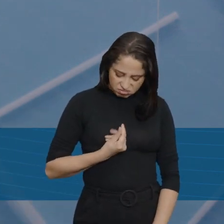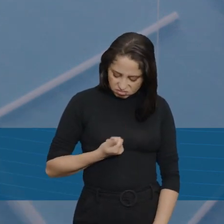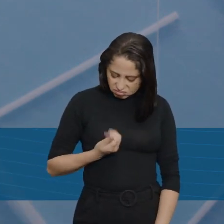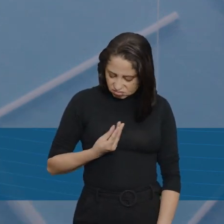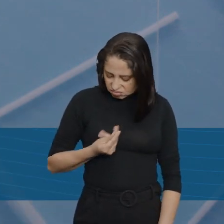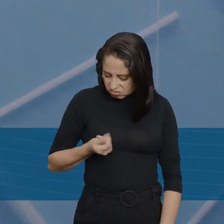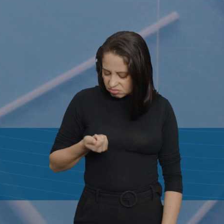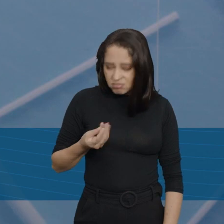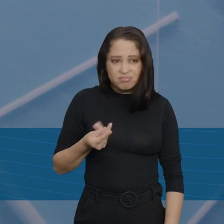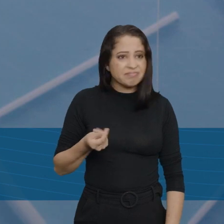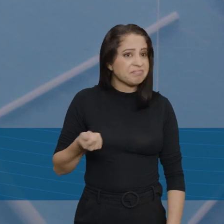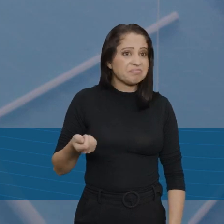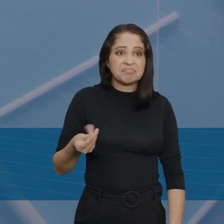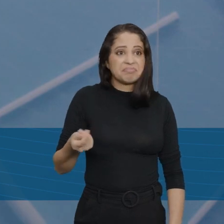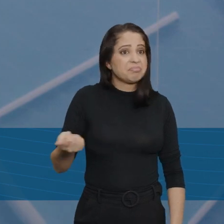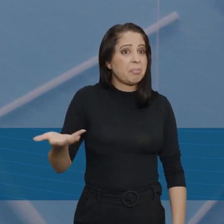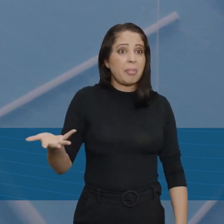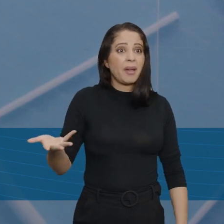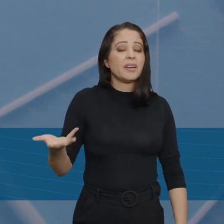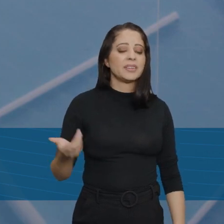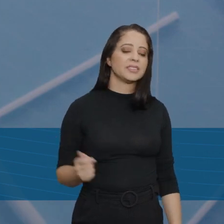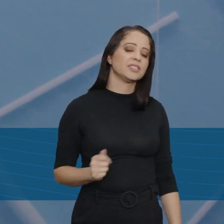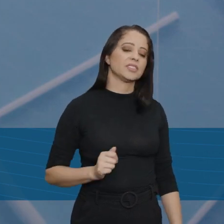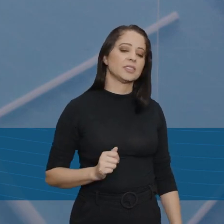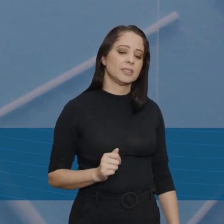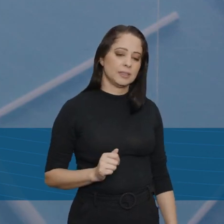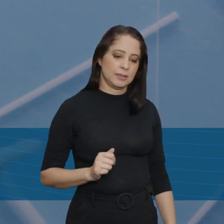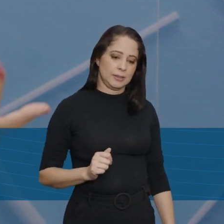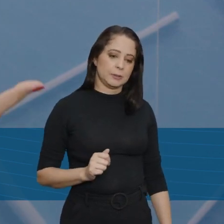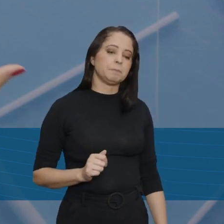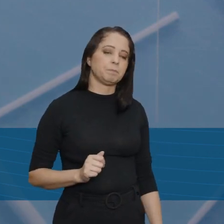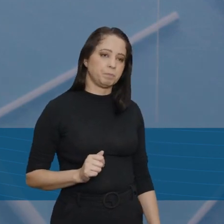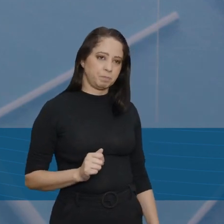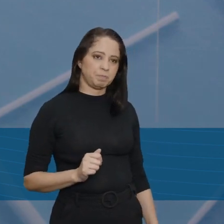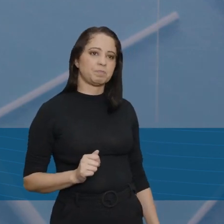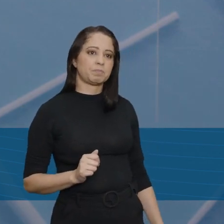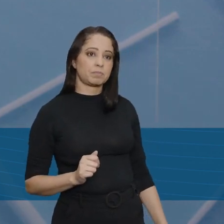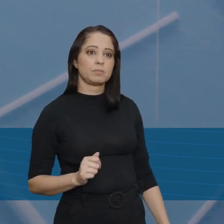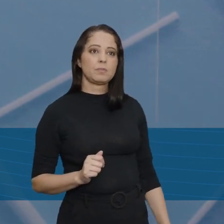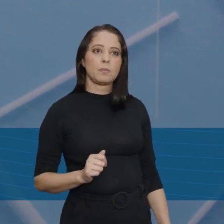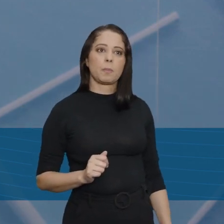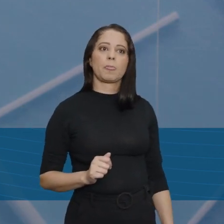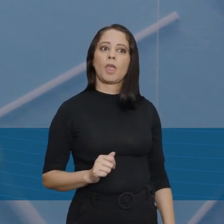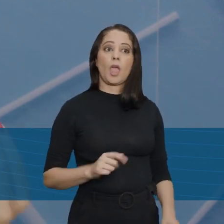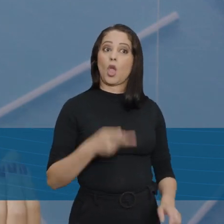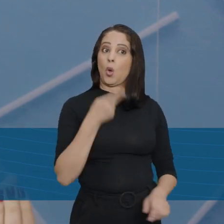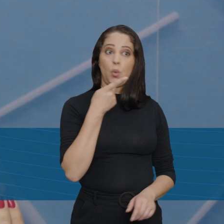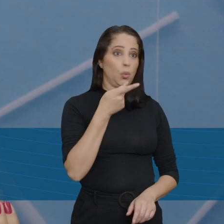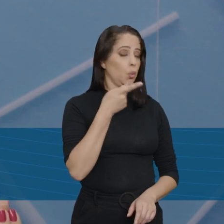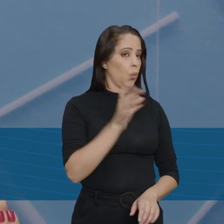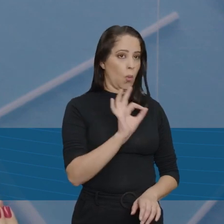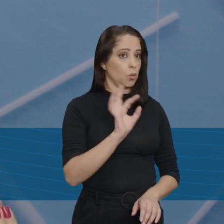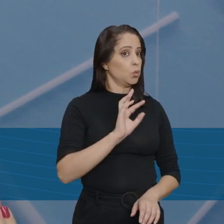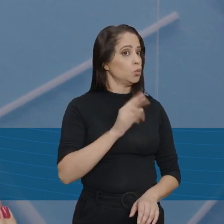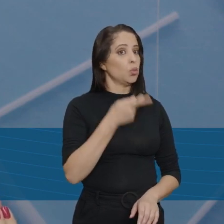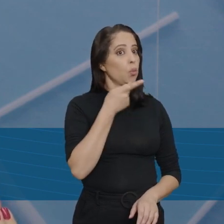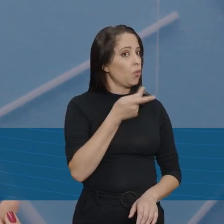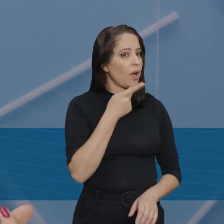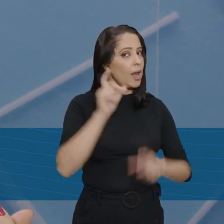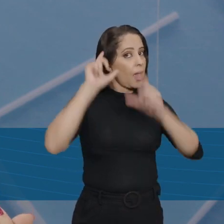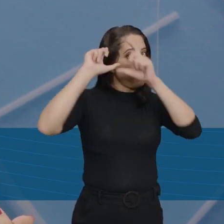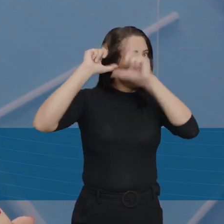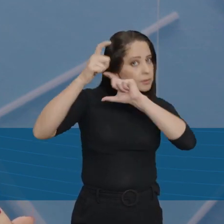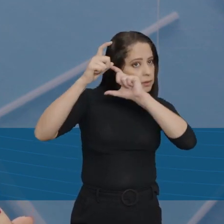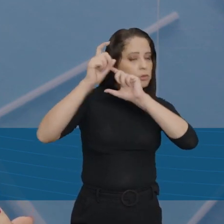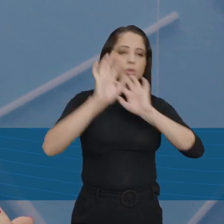valorizado socialmente, como a Letícia estava colocando. Isso eu não estou falando, né, Dani, dos transtornos mentais, né?